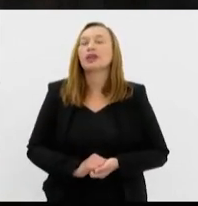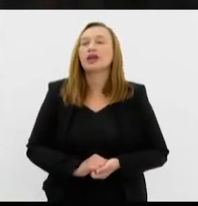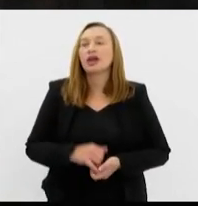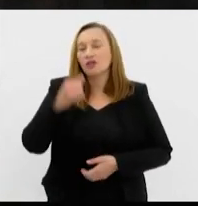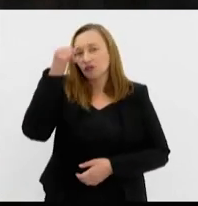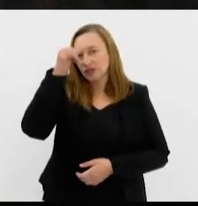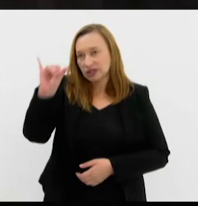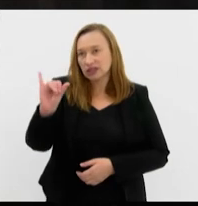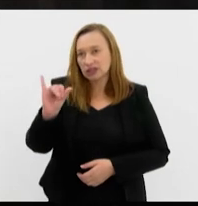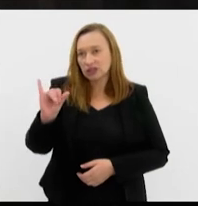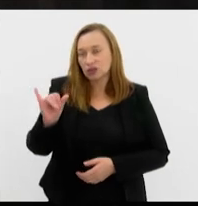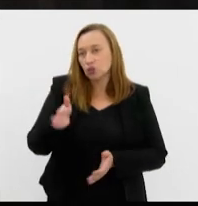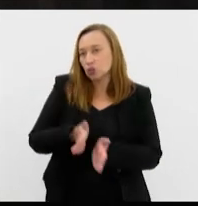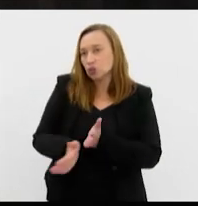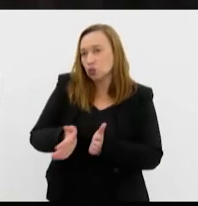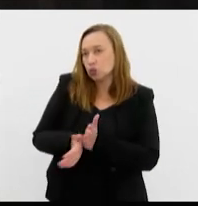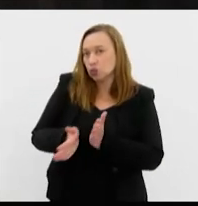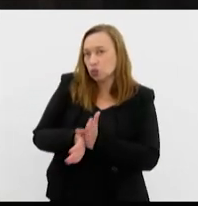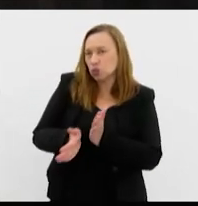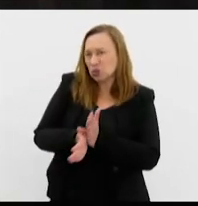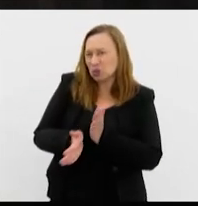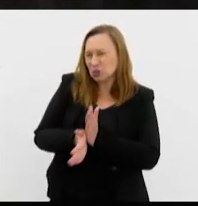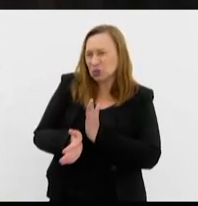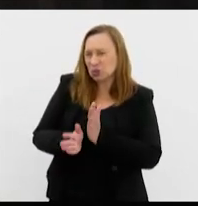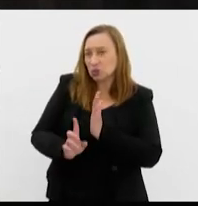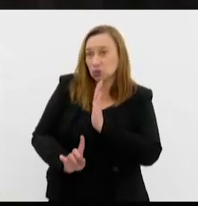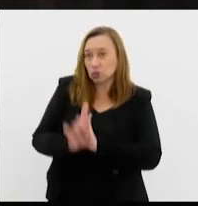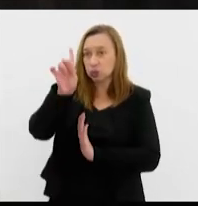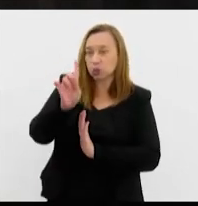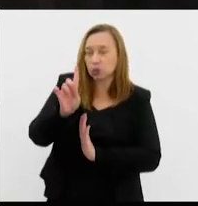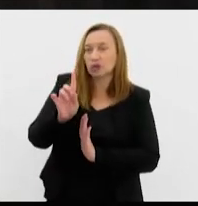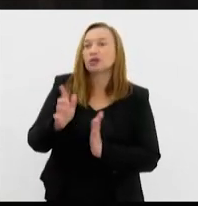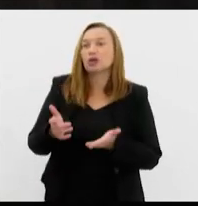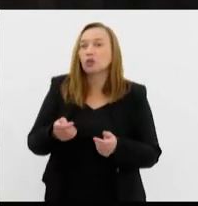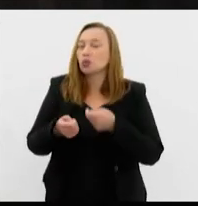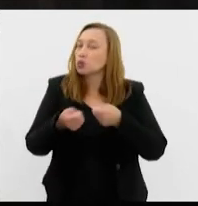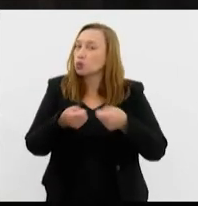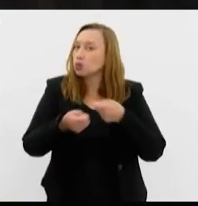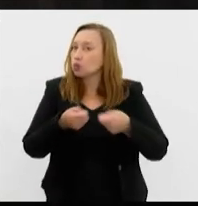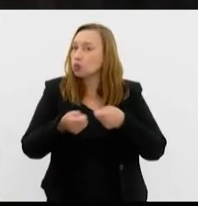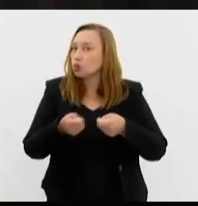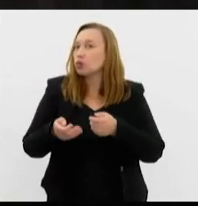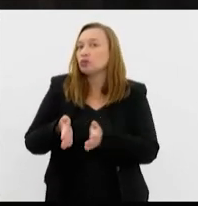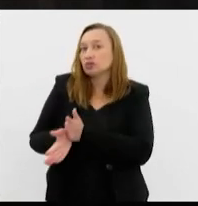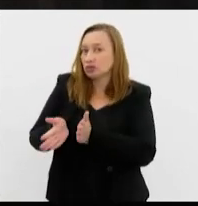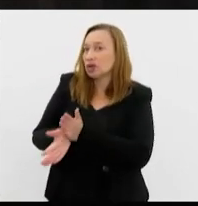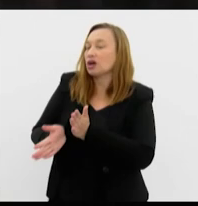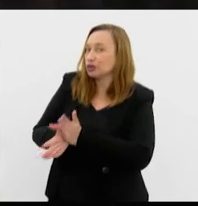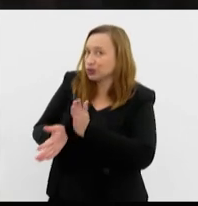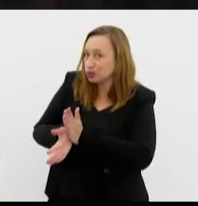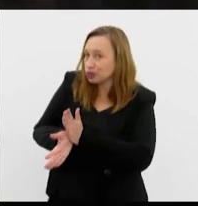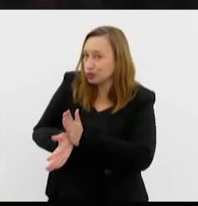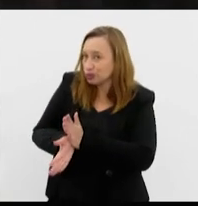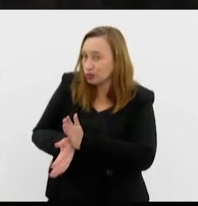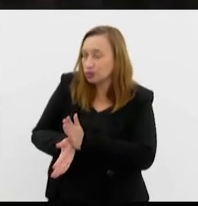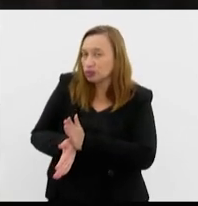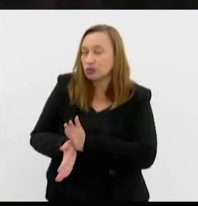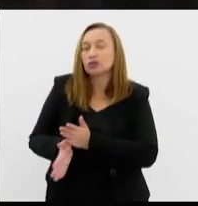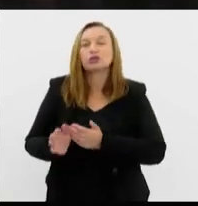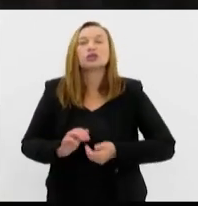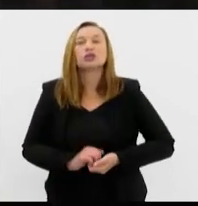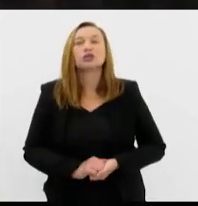evitando os gastos supérfluos, controlando os gastos